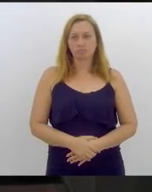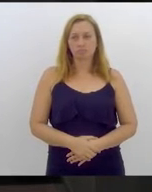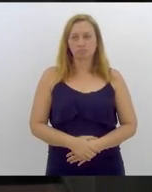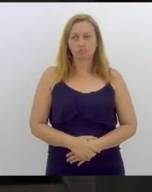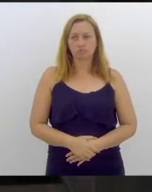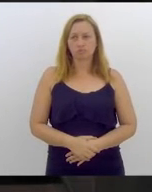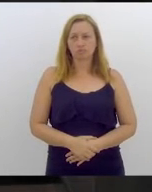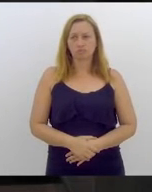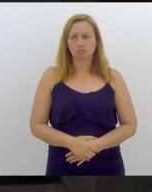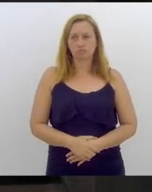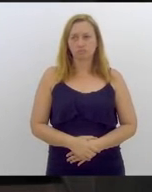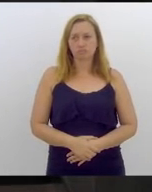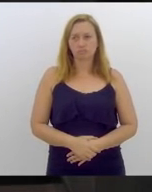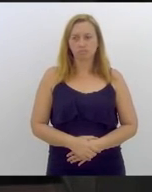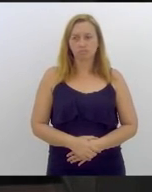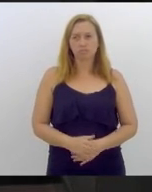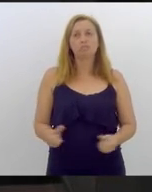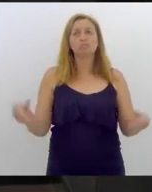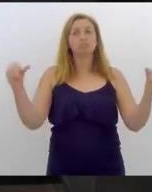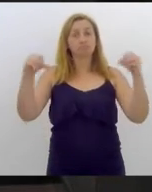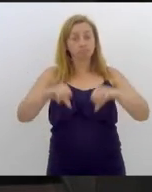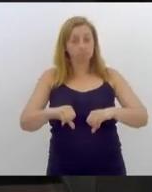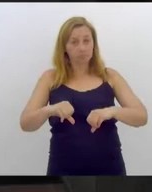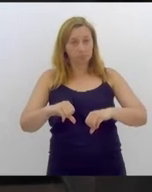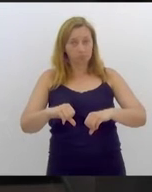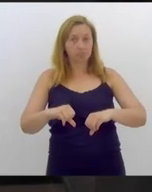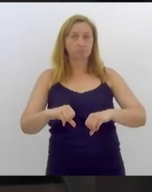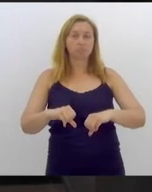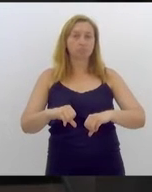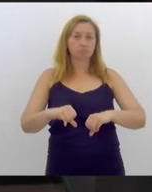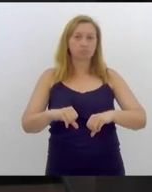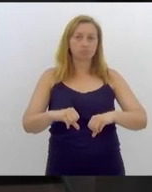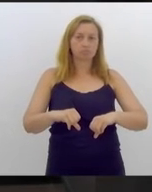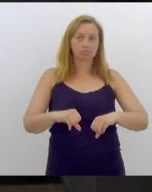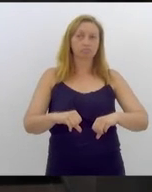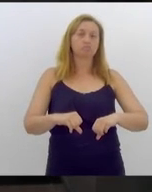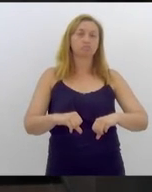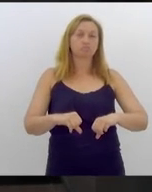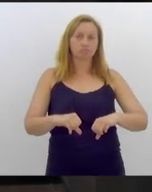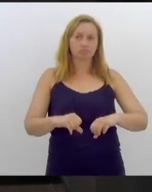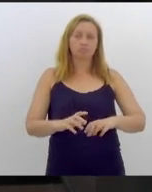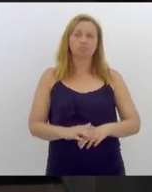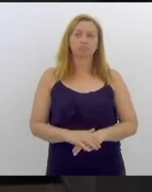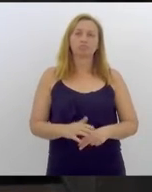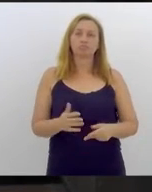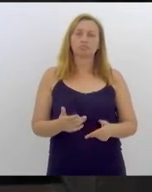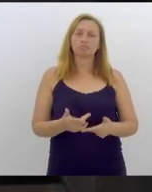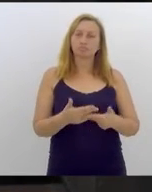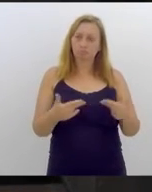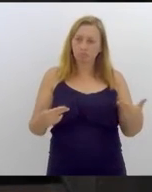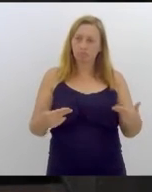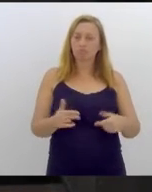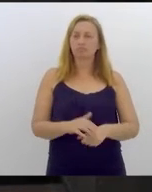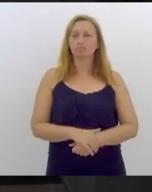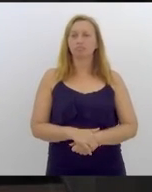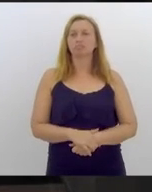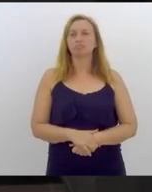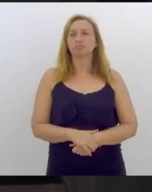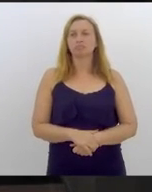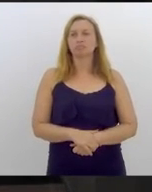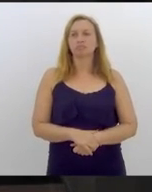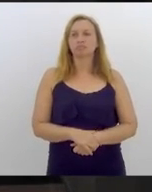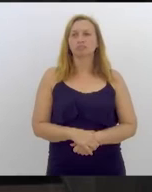sido maior ainda maior ainda se tivesse havido